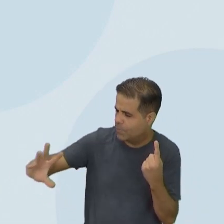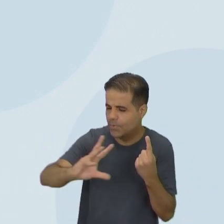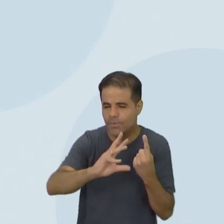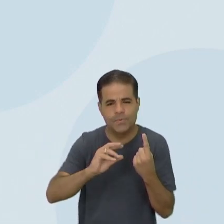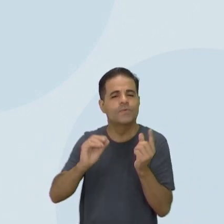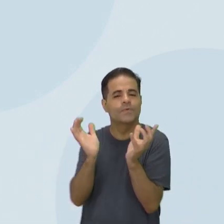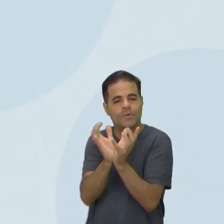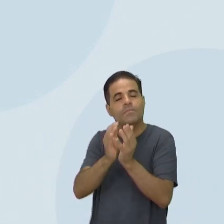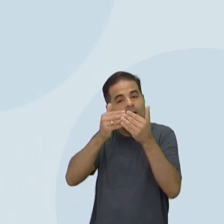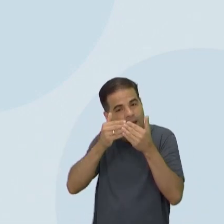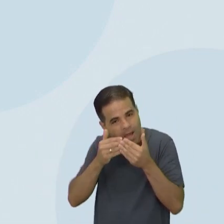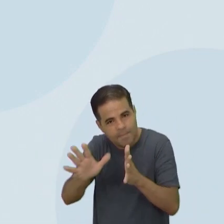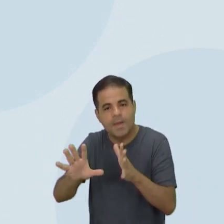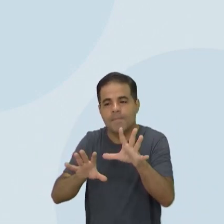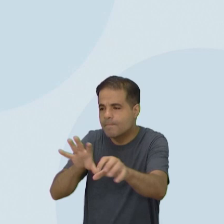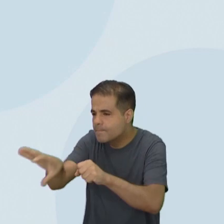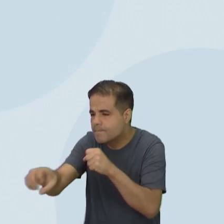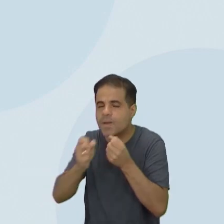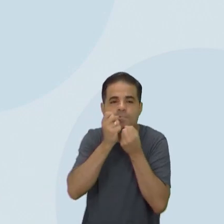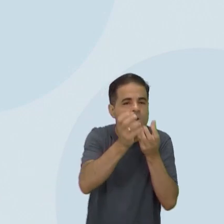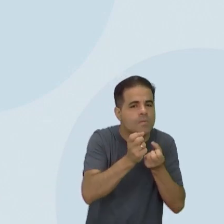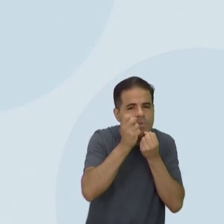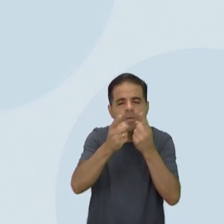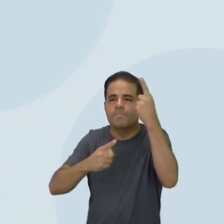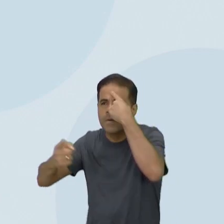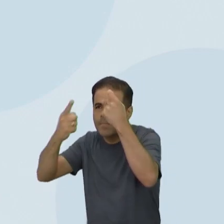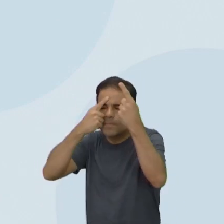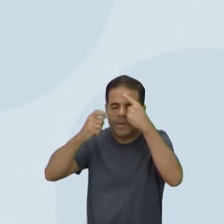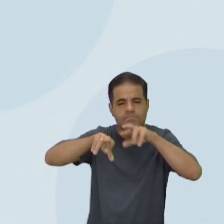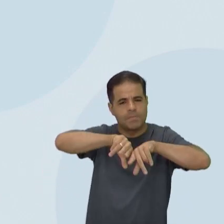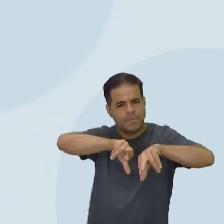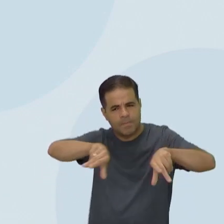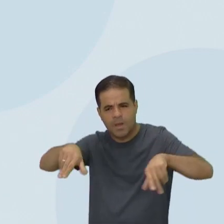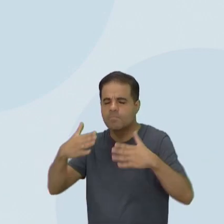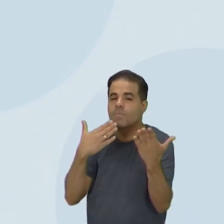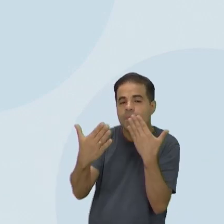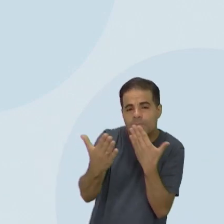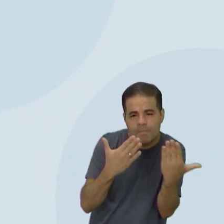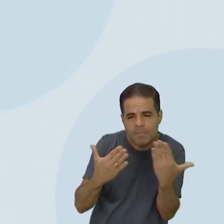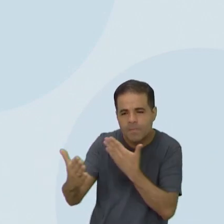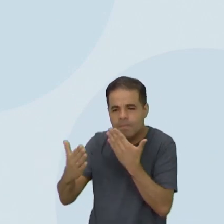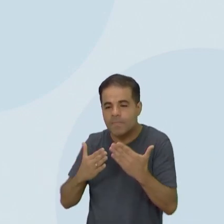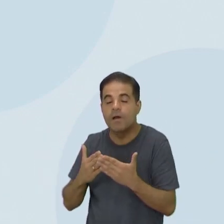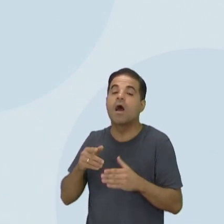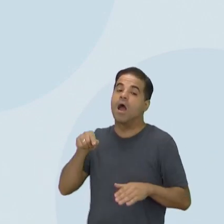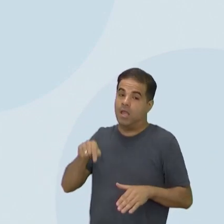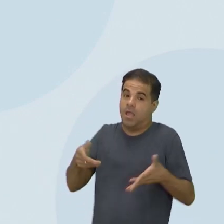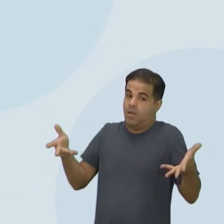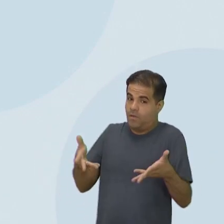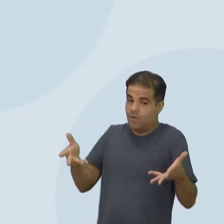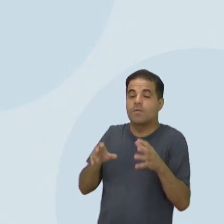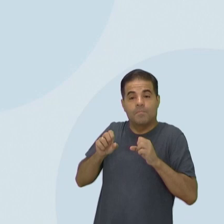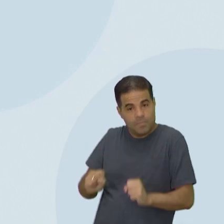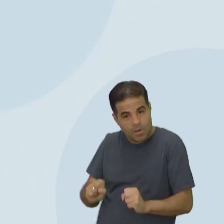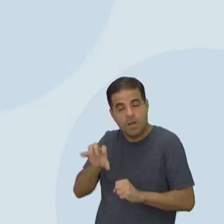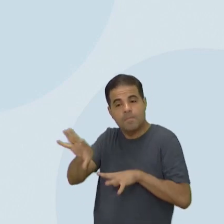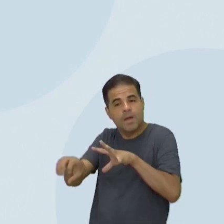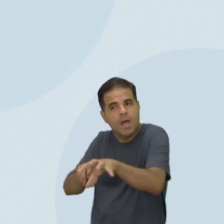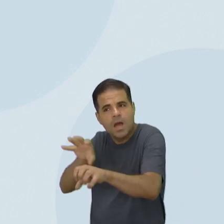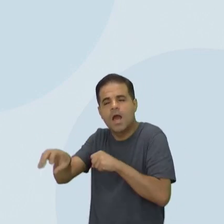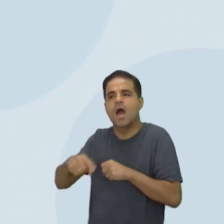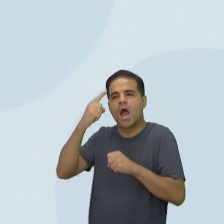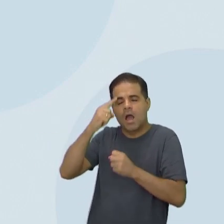é aberta para coletar as ideias das variadas conversações. Nesse momento, pode-se coletar e